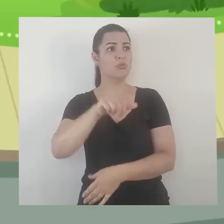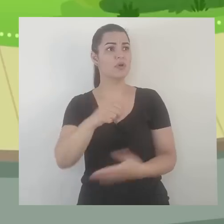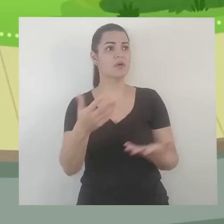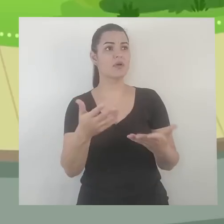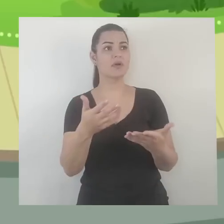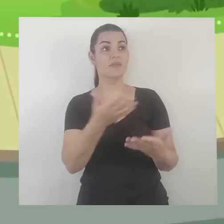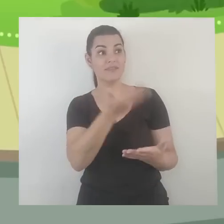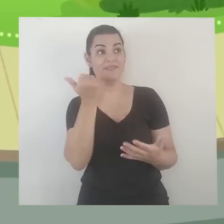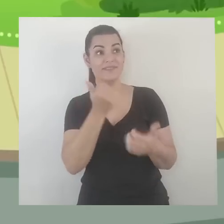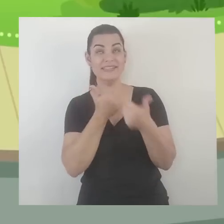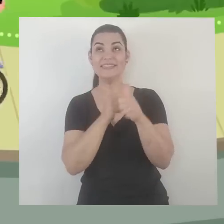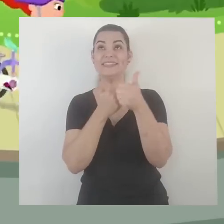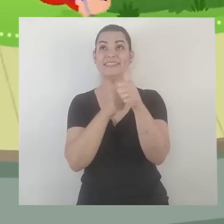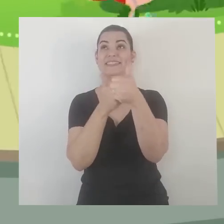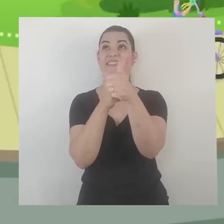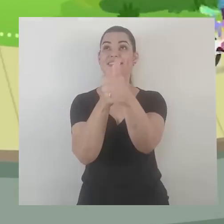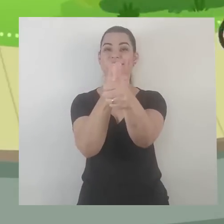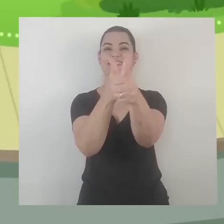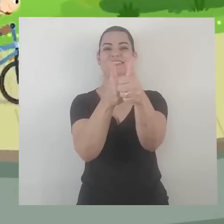segui-lo!